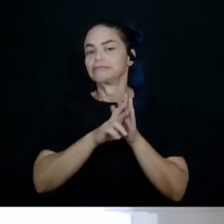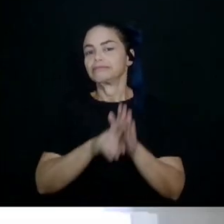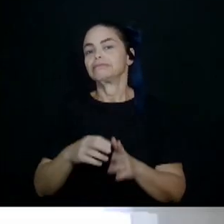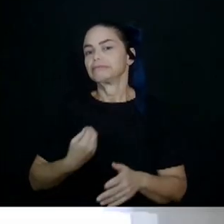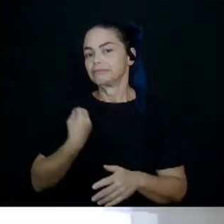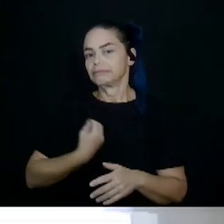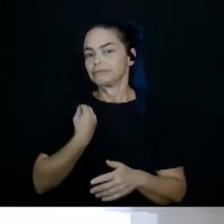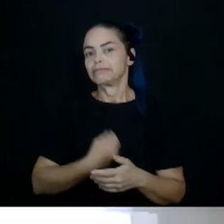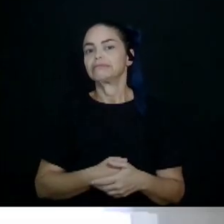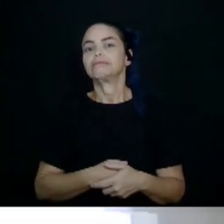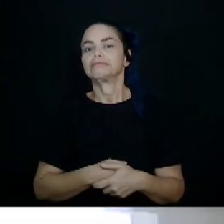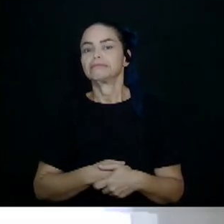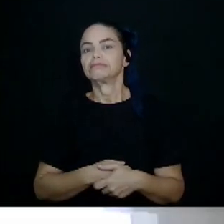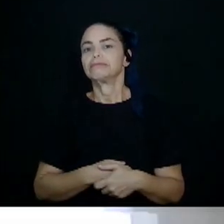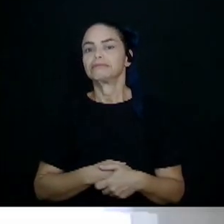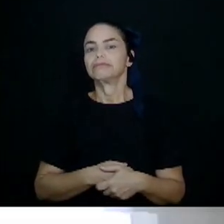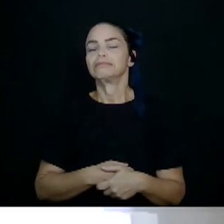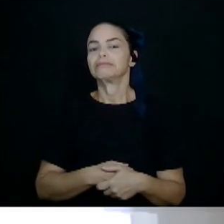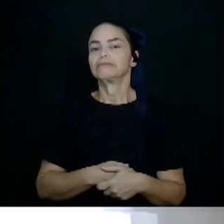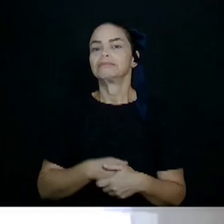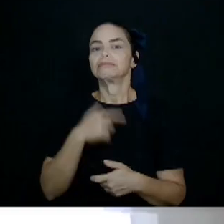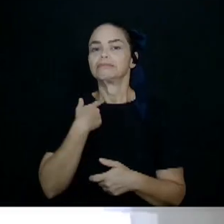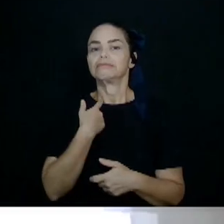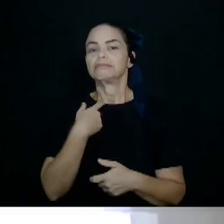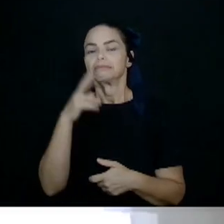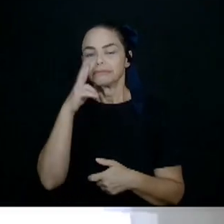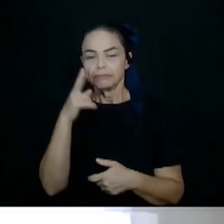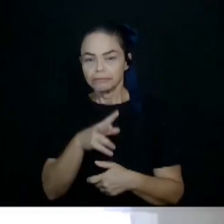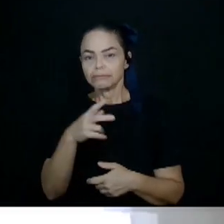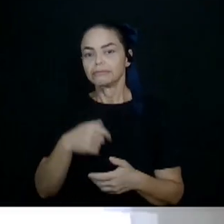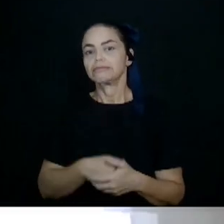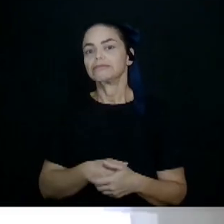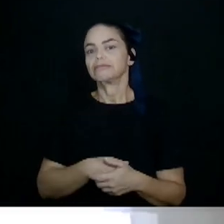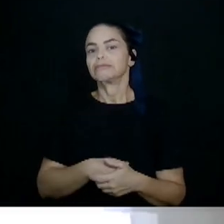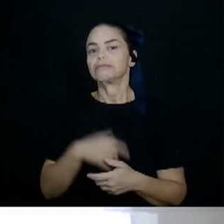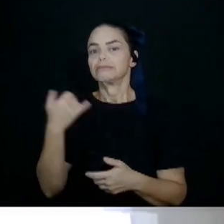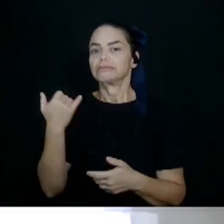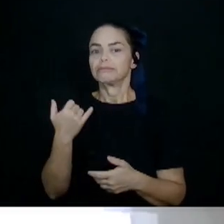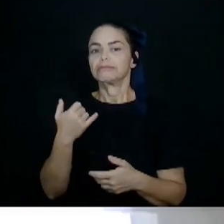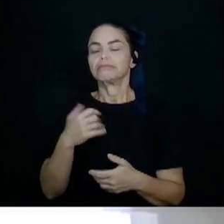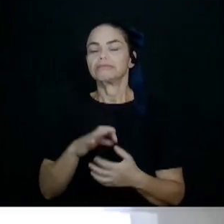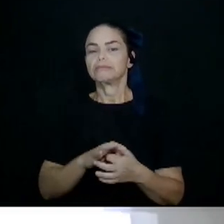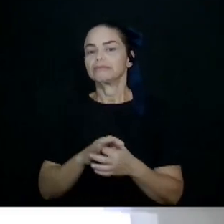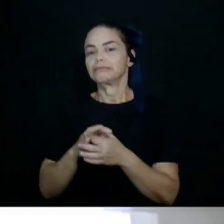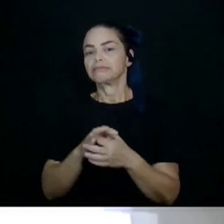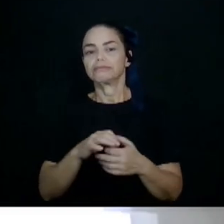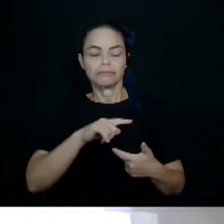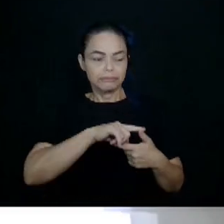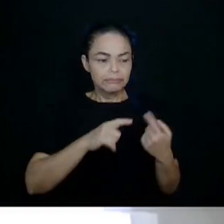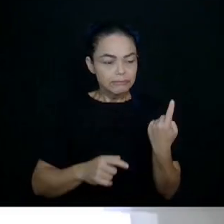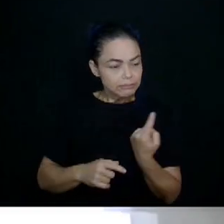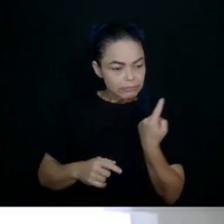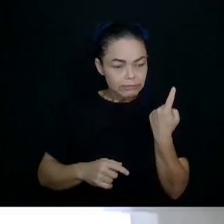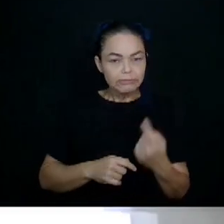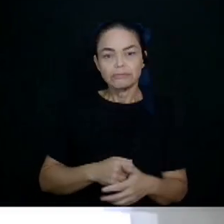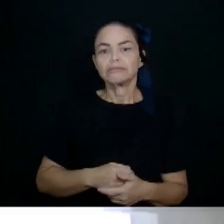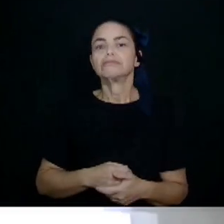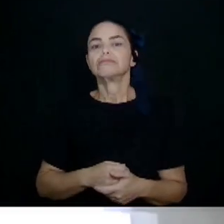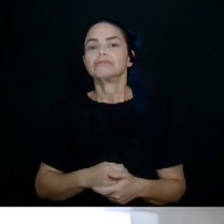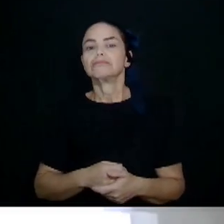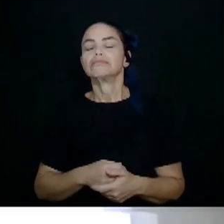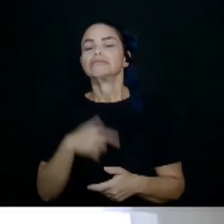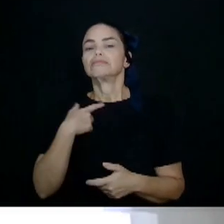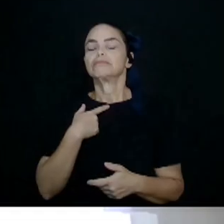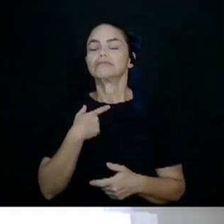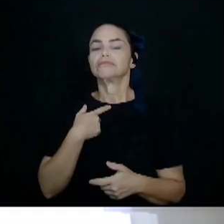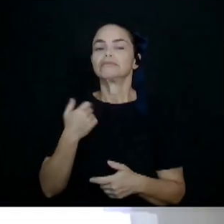né? Ela se dando conta, olha, como isso está me levando ao isolamento, né? Como isso tem tomado um espaço muito